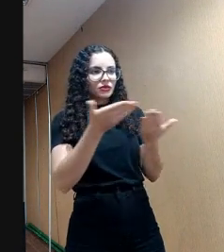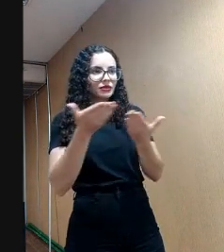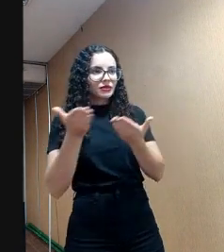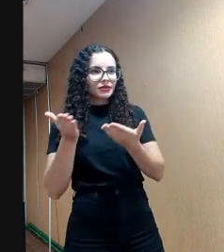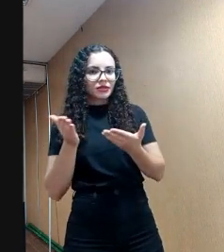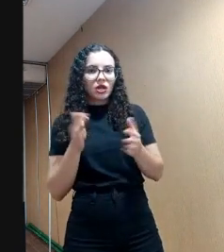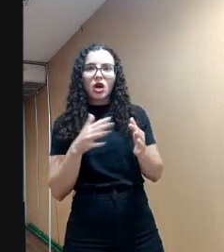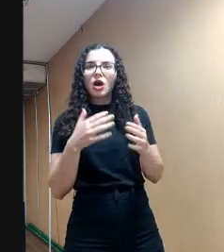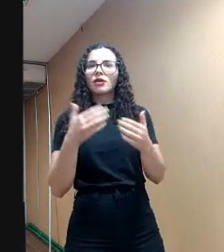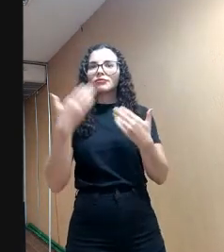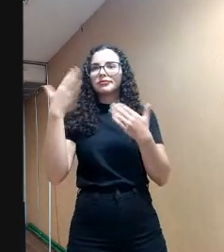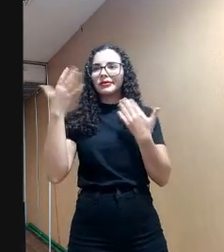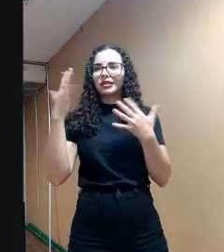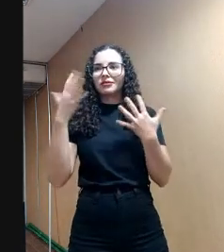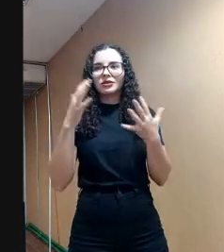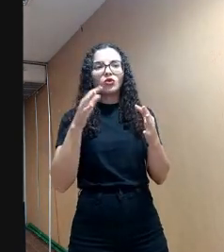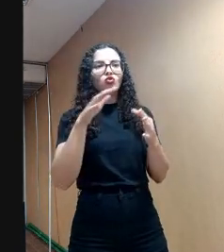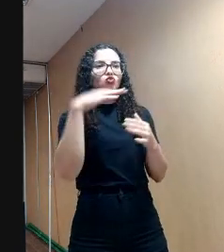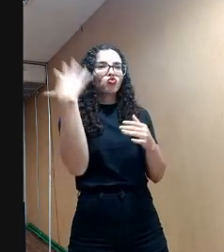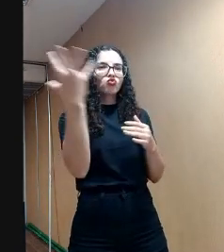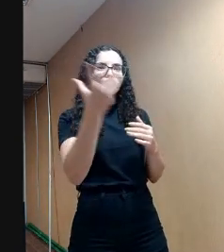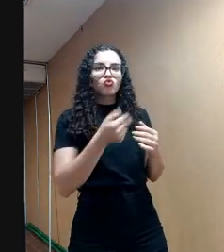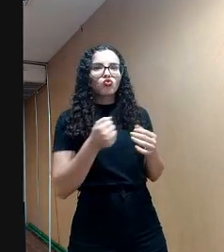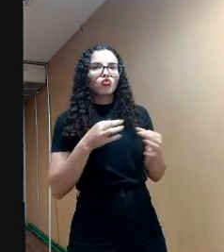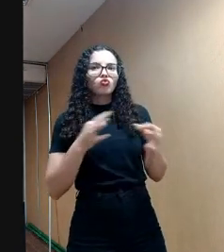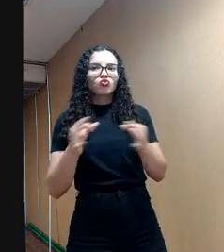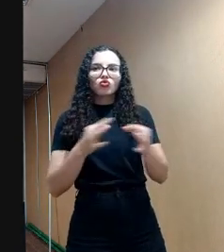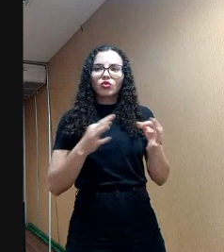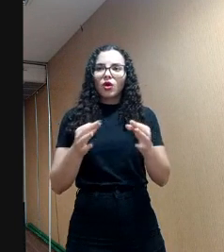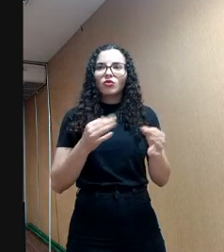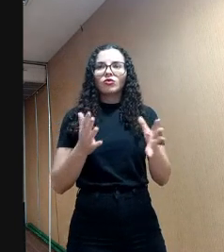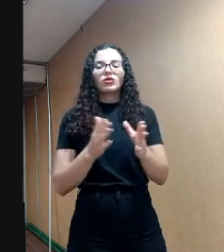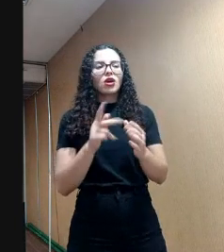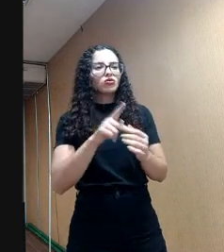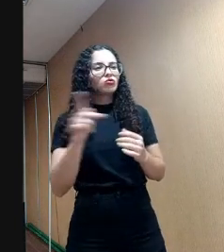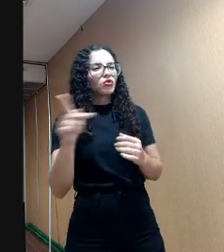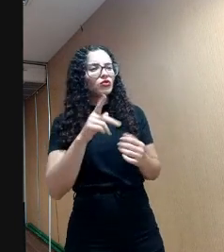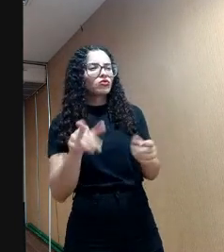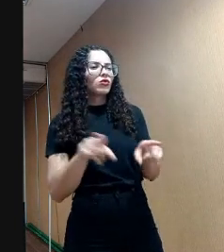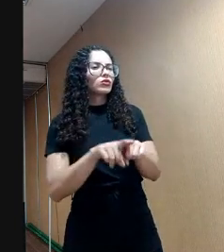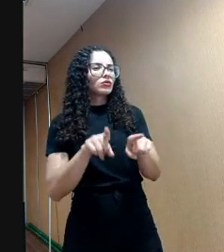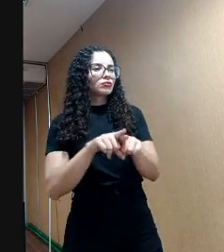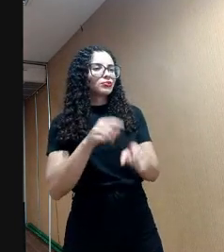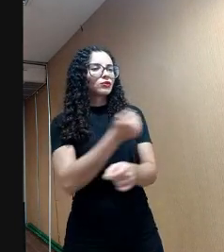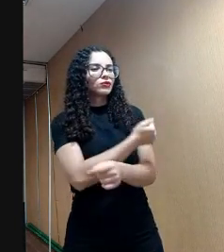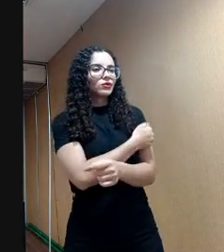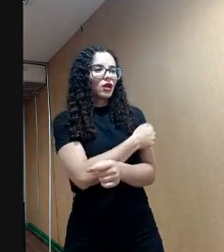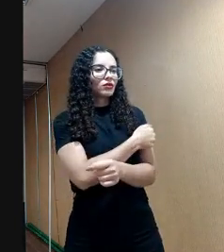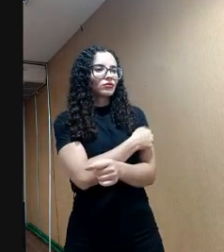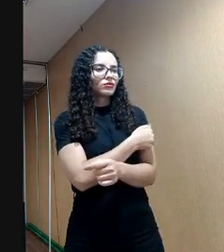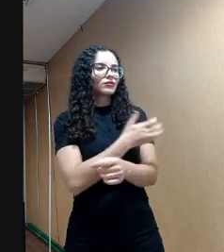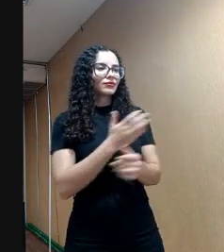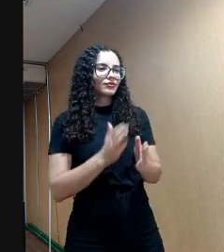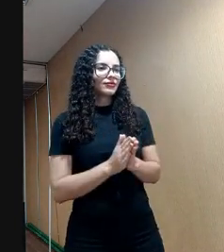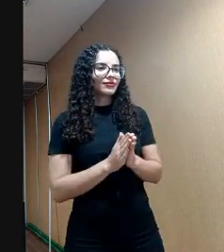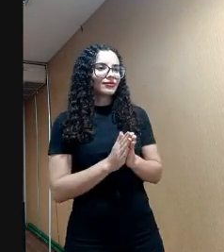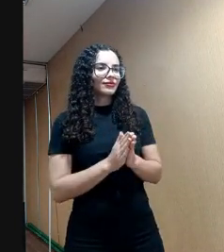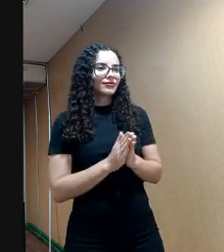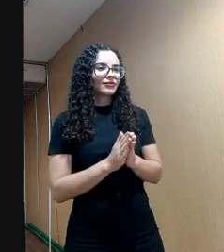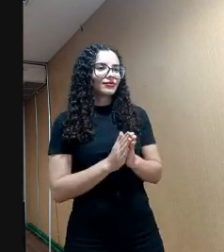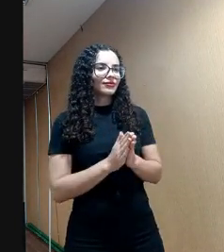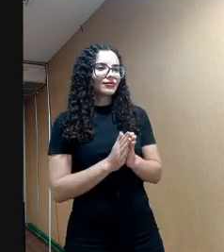os organizadores, os professores, administrativos e também os alunos, que eu tenho certeza que têm um papel